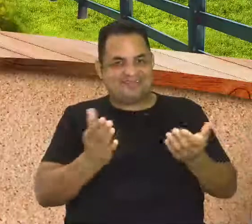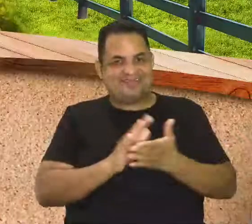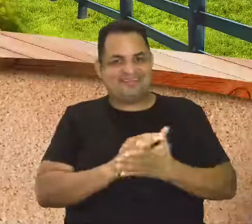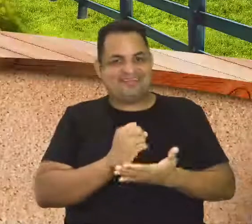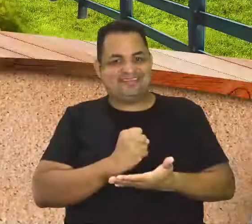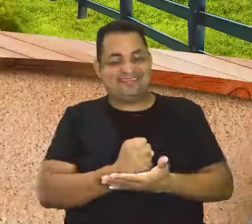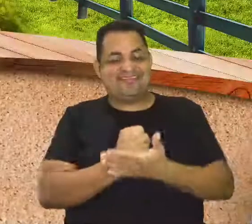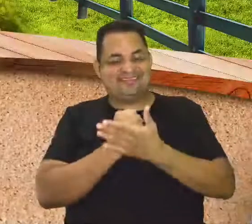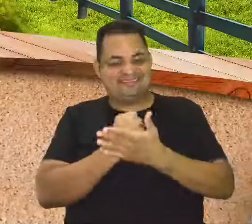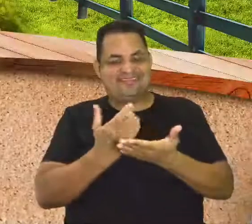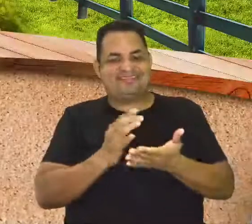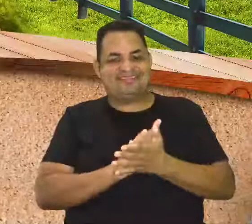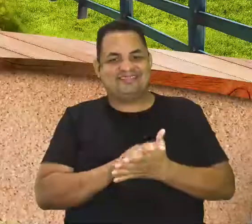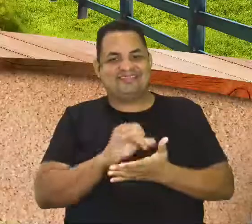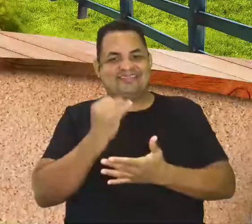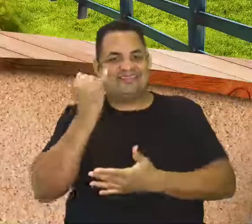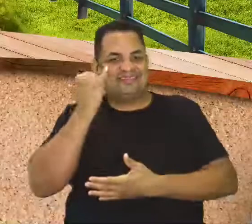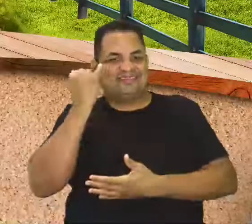do Sâmio.